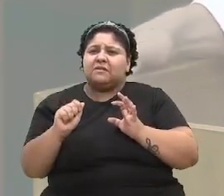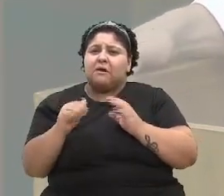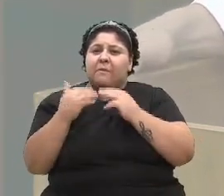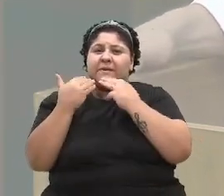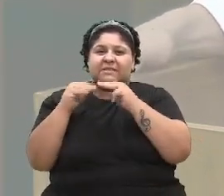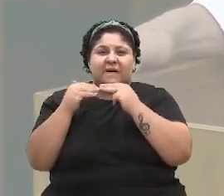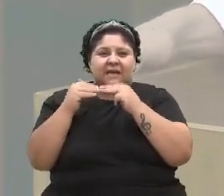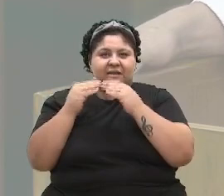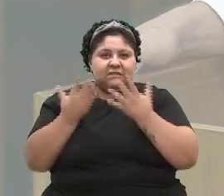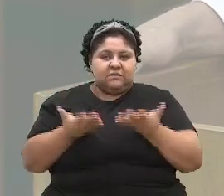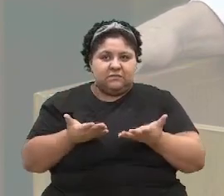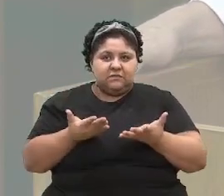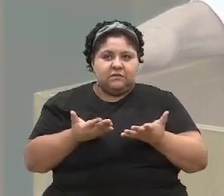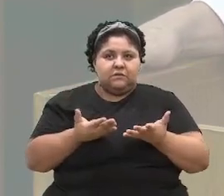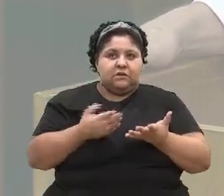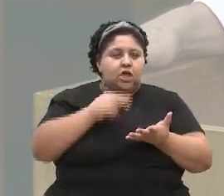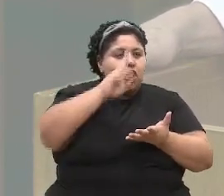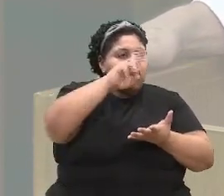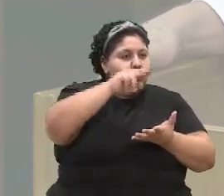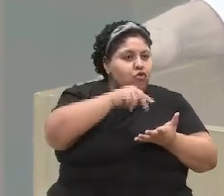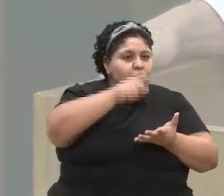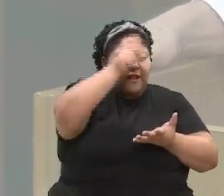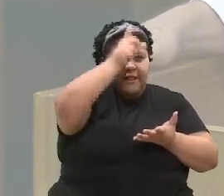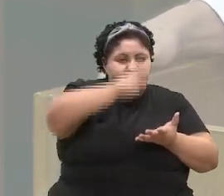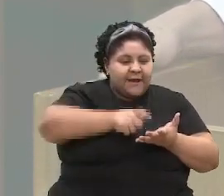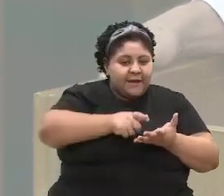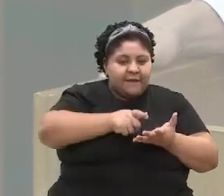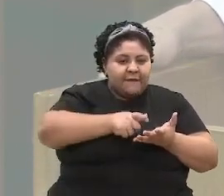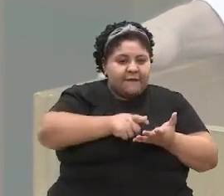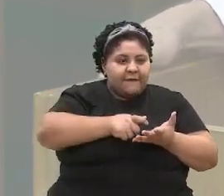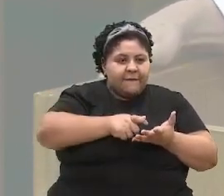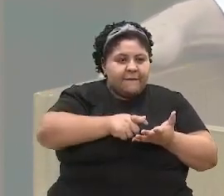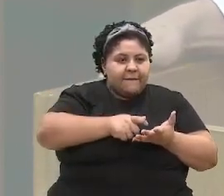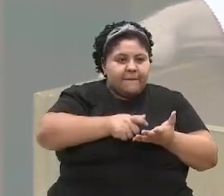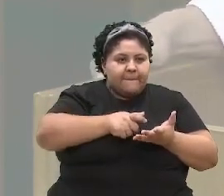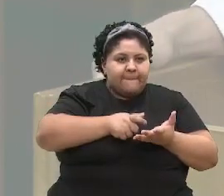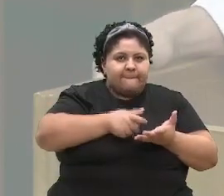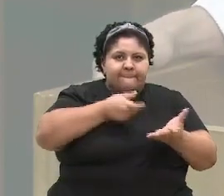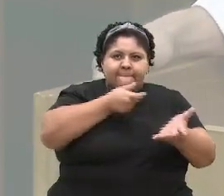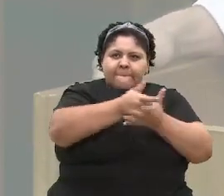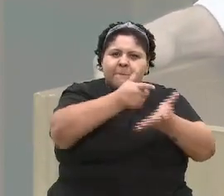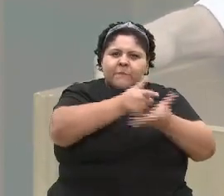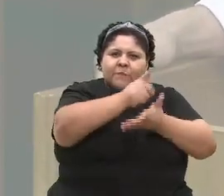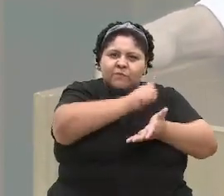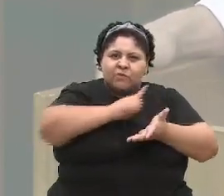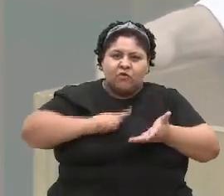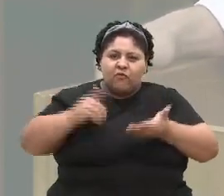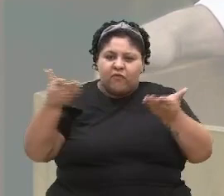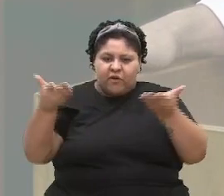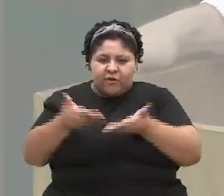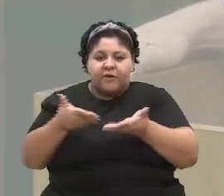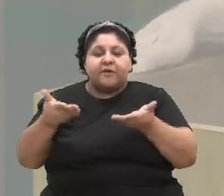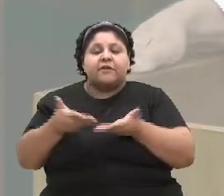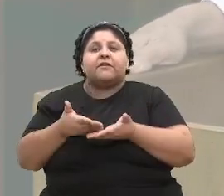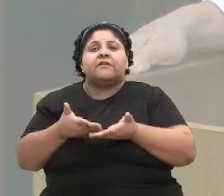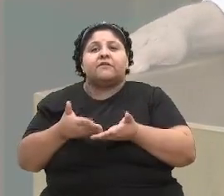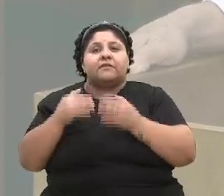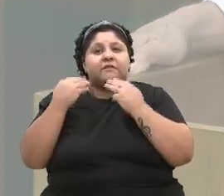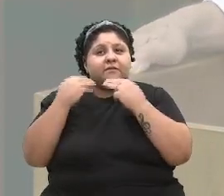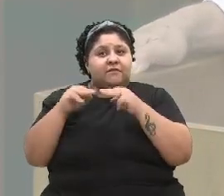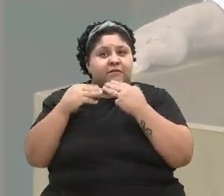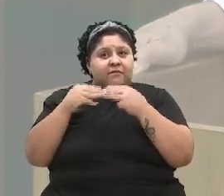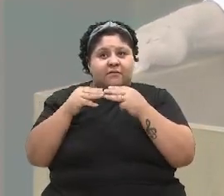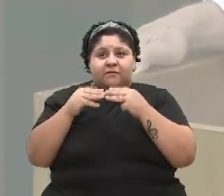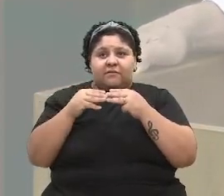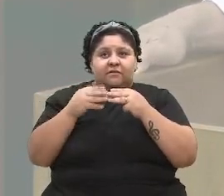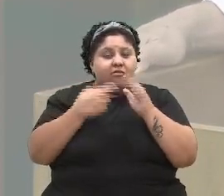máquinas. Nunca ninguém na história adquiriu tantas máquinas como este governo, que ainda digo que essas máquinas não deram os